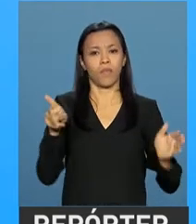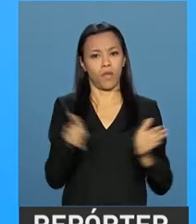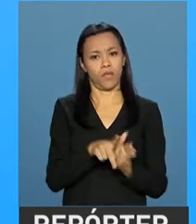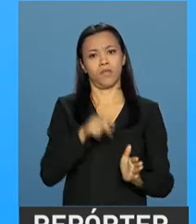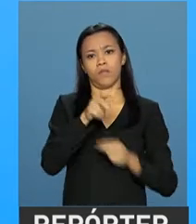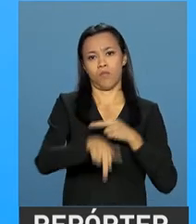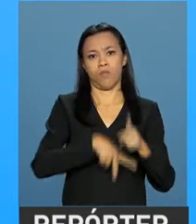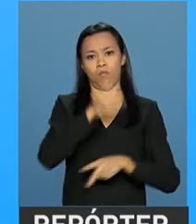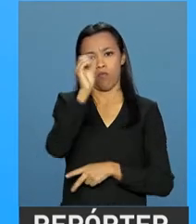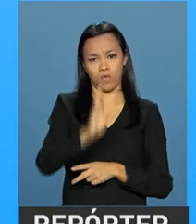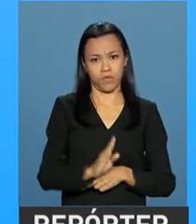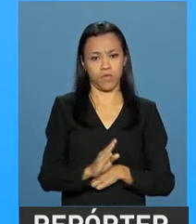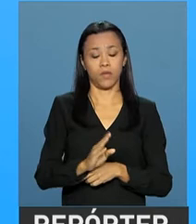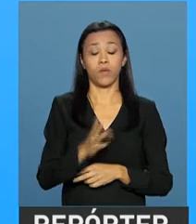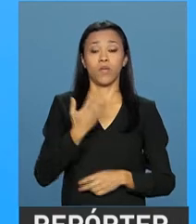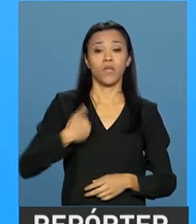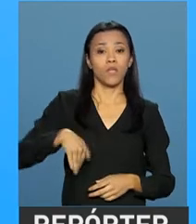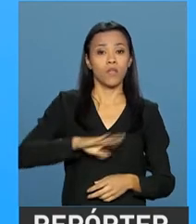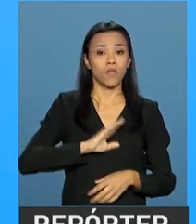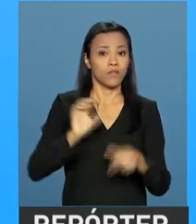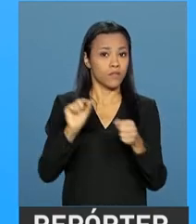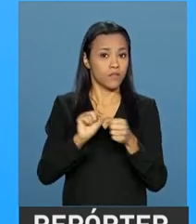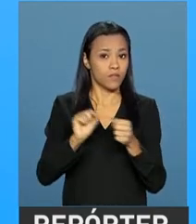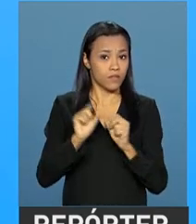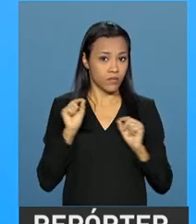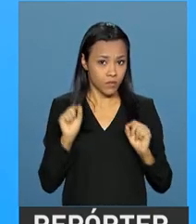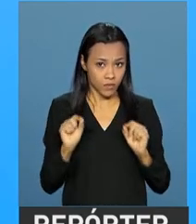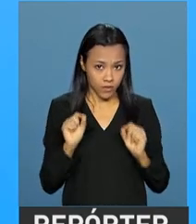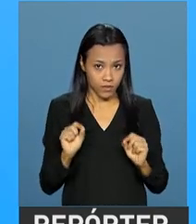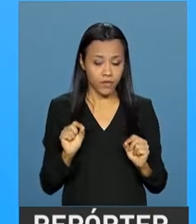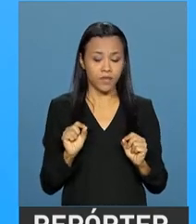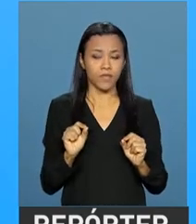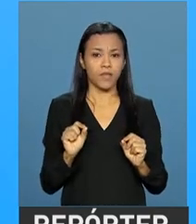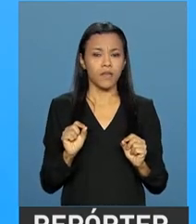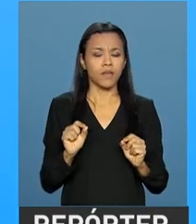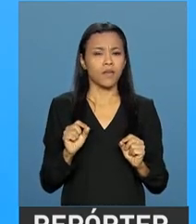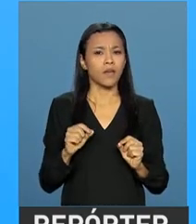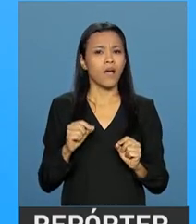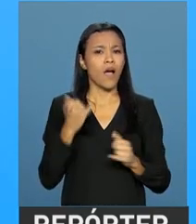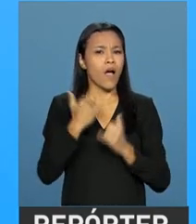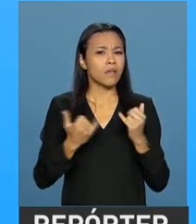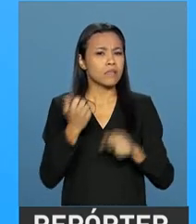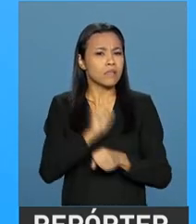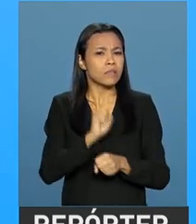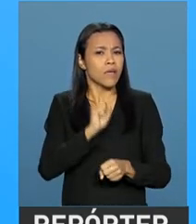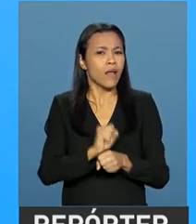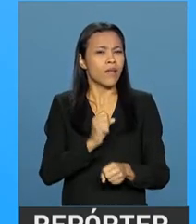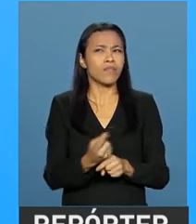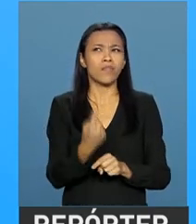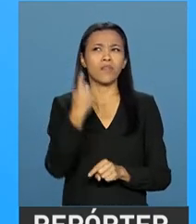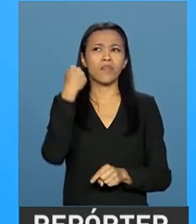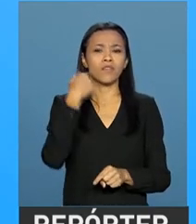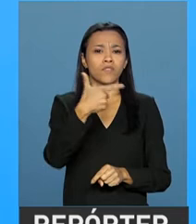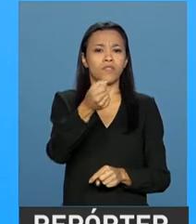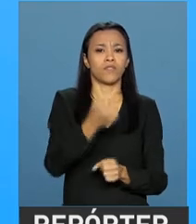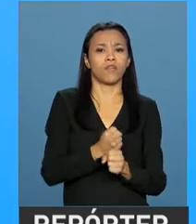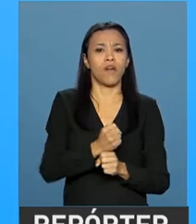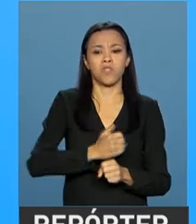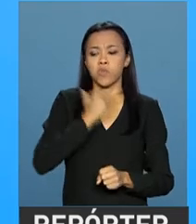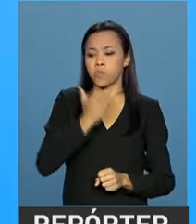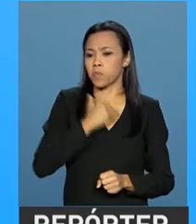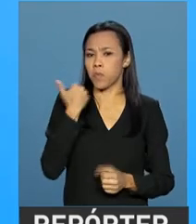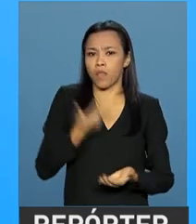brasileiros. E fizemos algo que se esperava há mais de 20 anos e não era